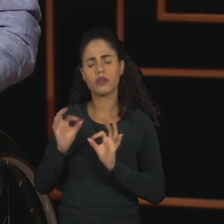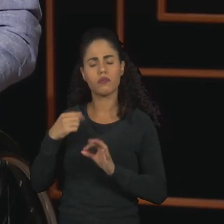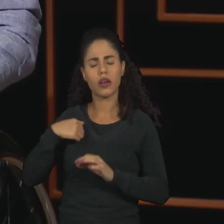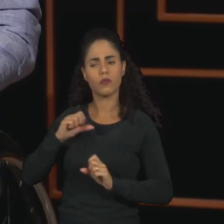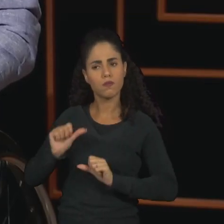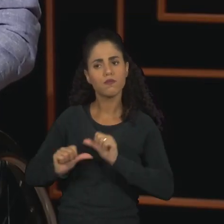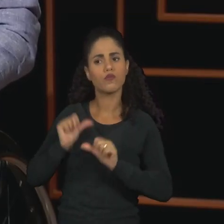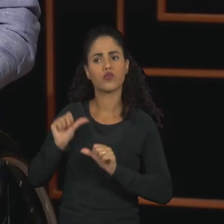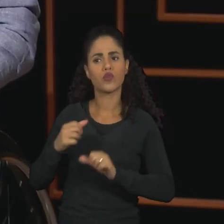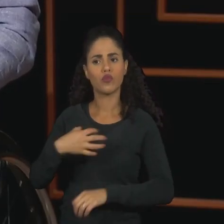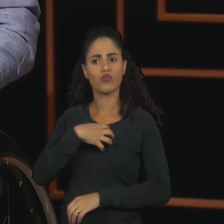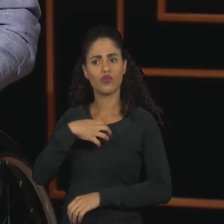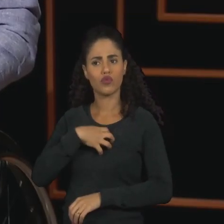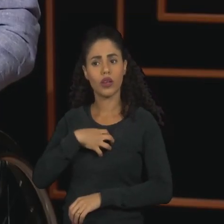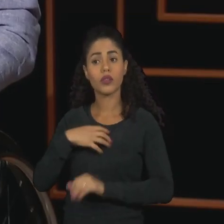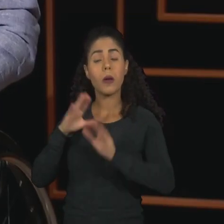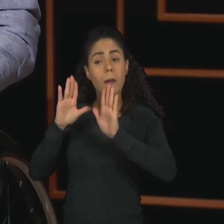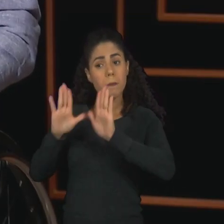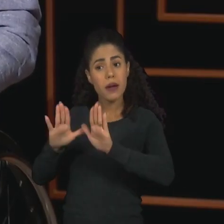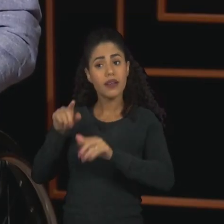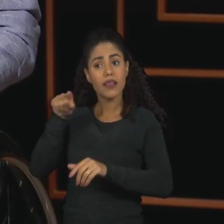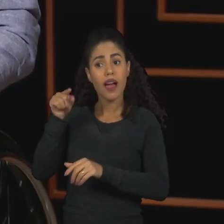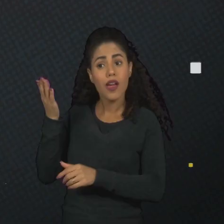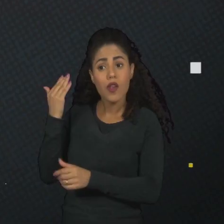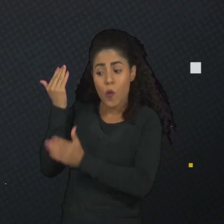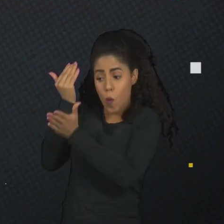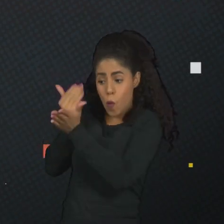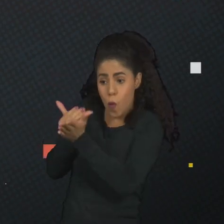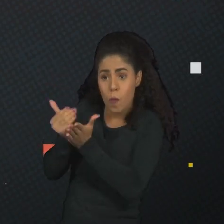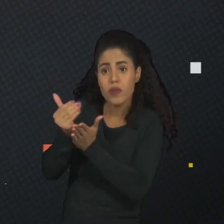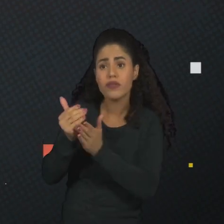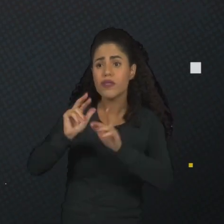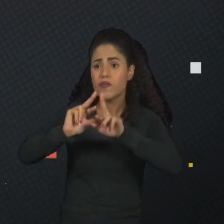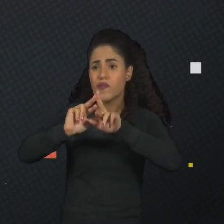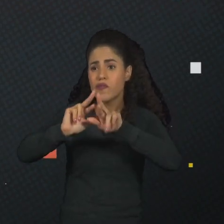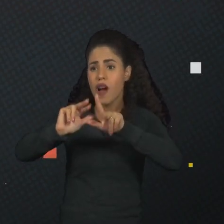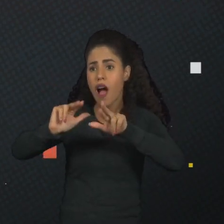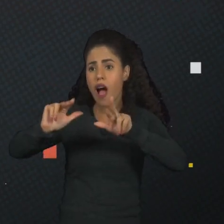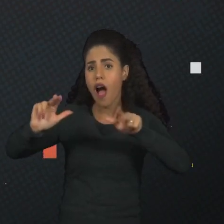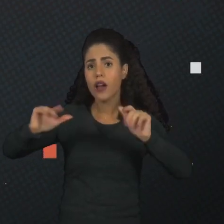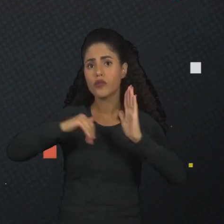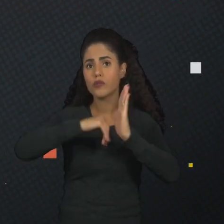contundente. Mas foi quando eu pintei uma série de